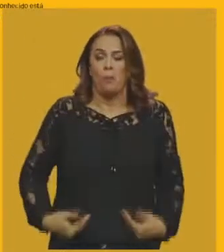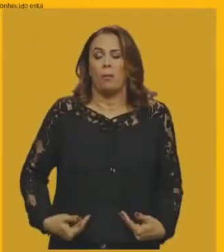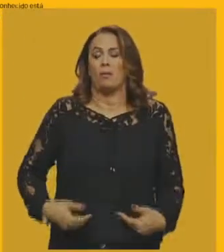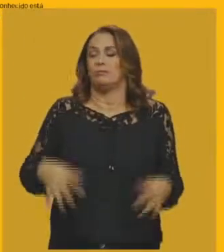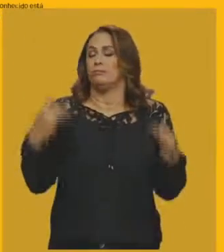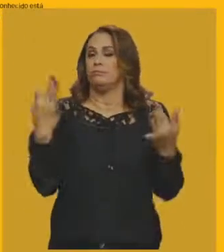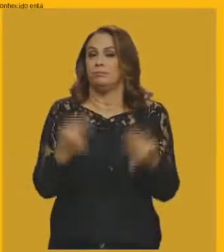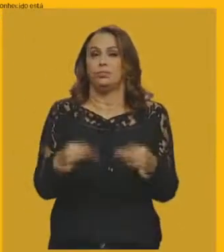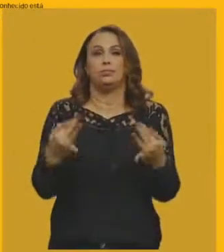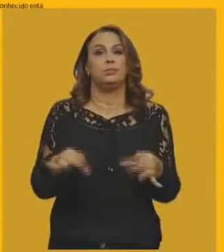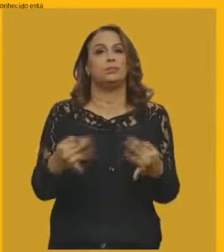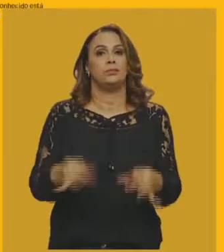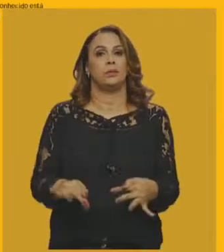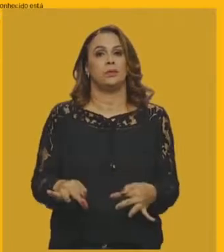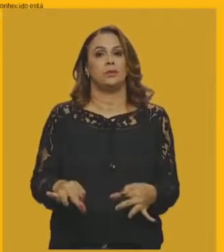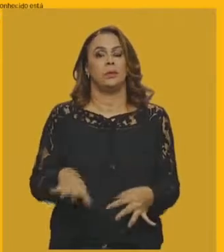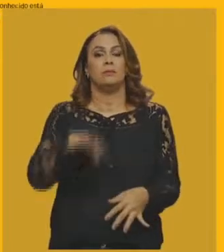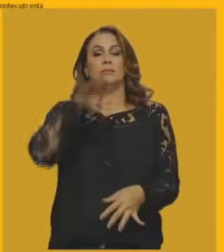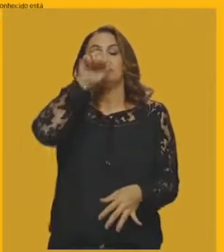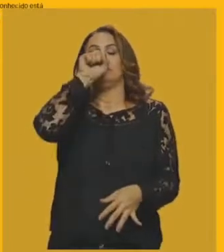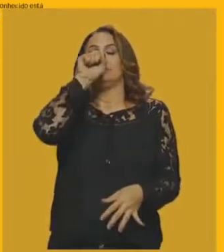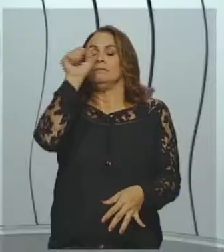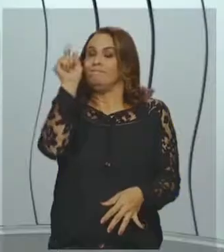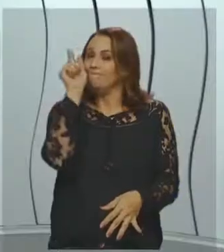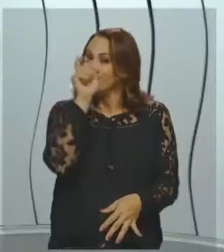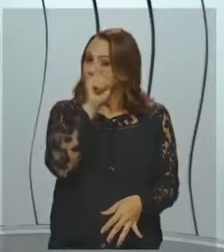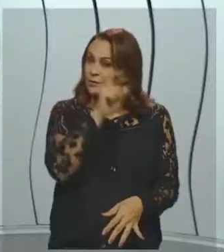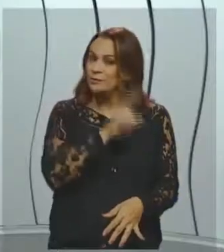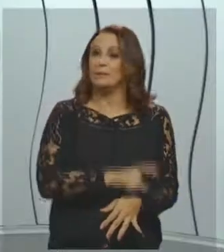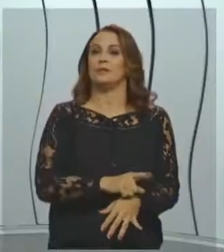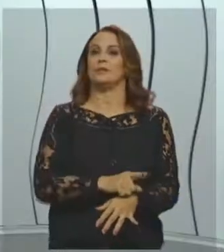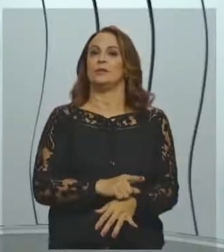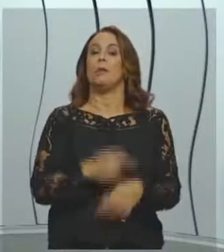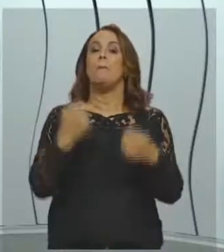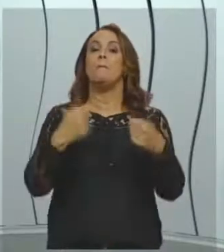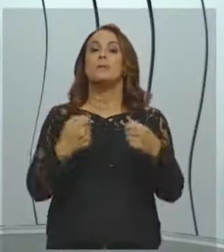essas medidas básicas de higiene, como lavar as mãos,